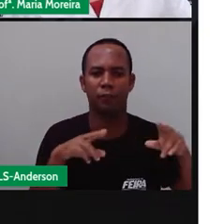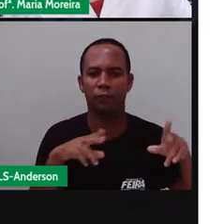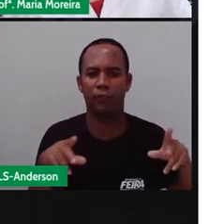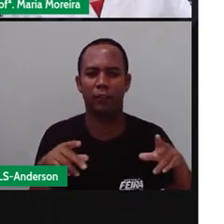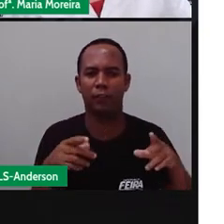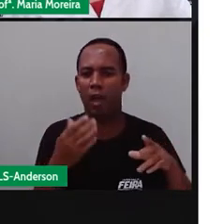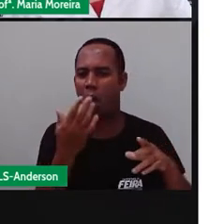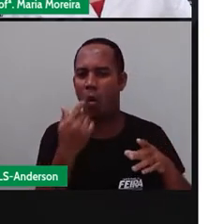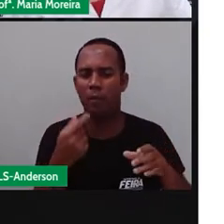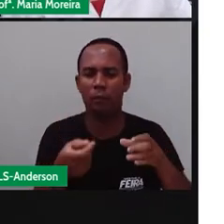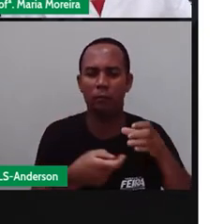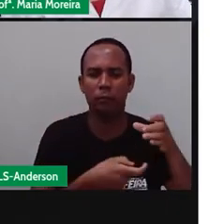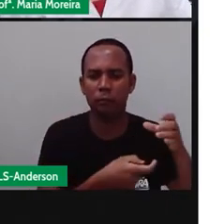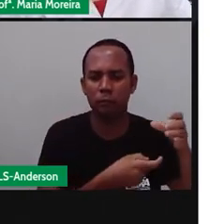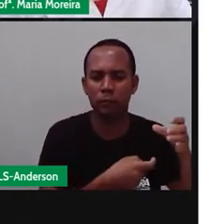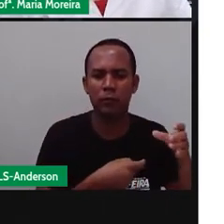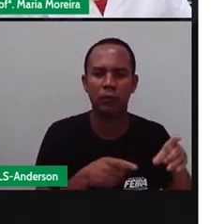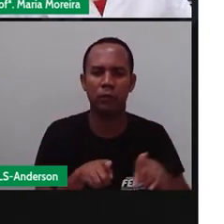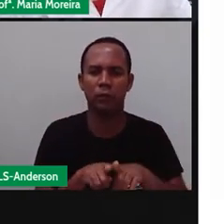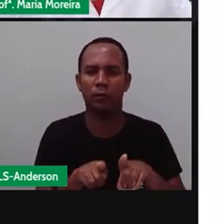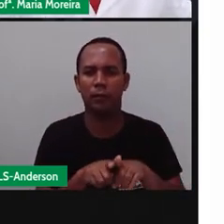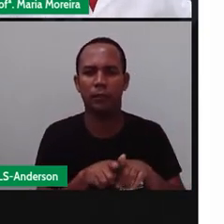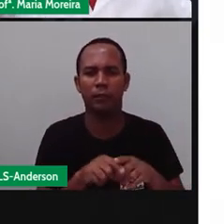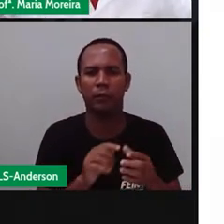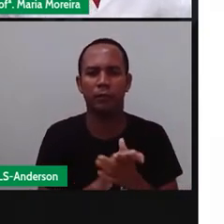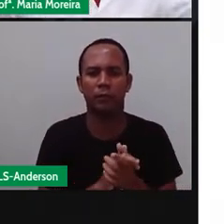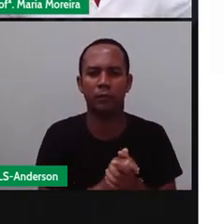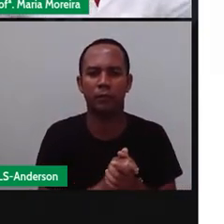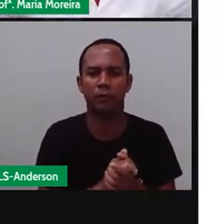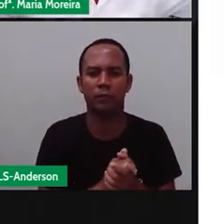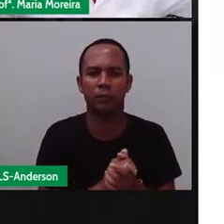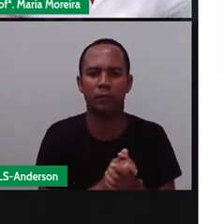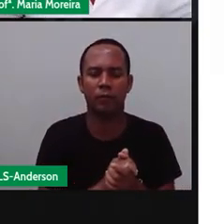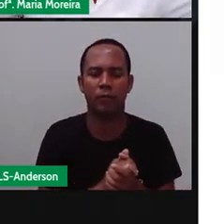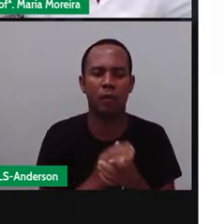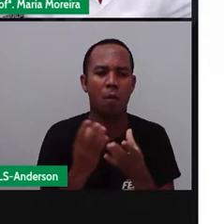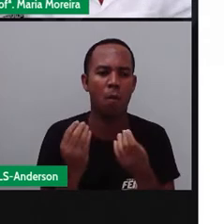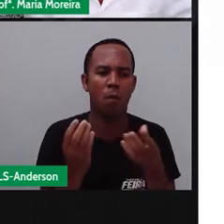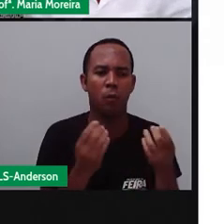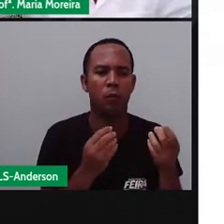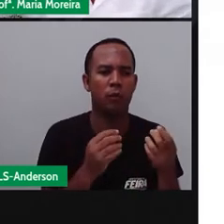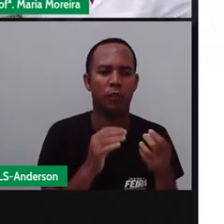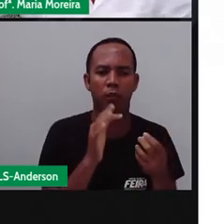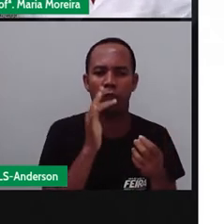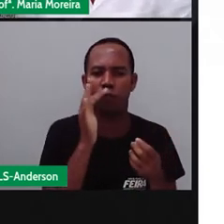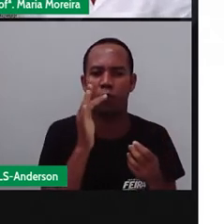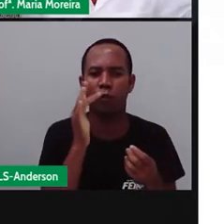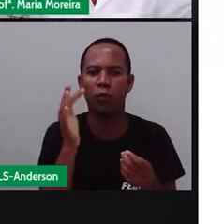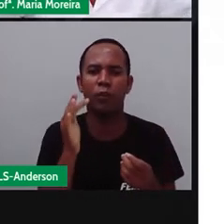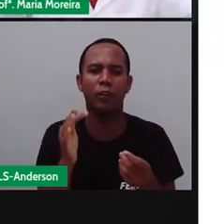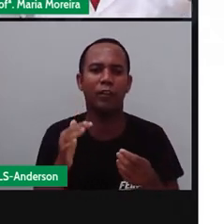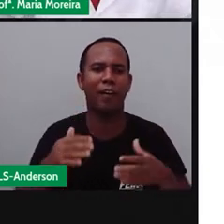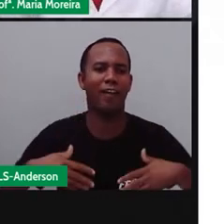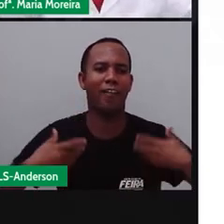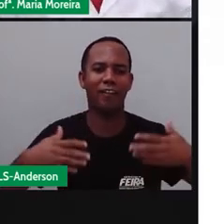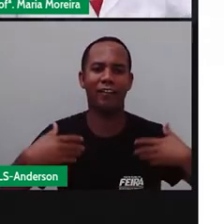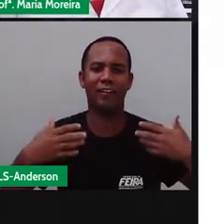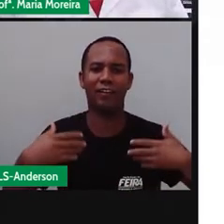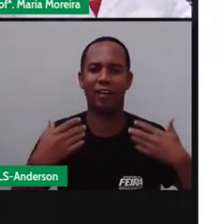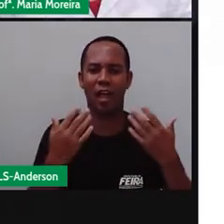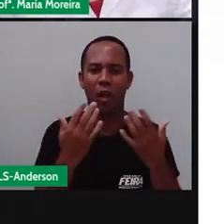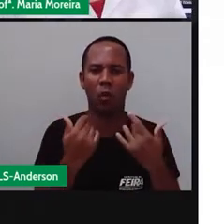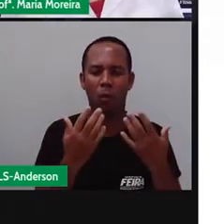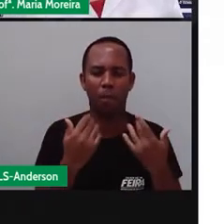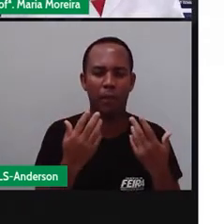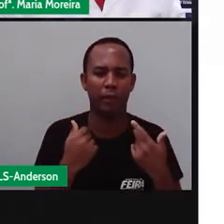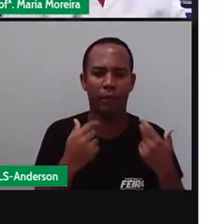colheitas na primavera e no verão. Então, essas festas pagãs, elas comemoravam, tinham muitas flores, muita alegria, muita comida, muita bebida,